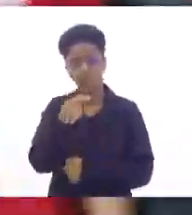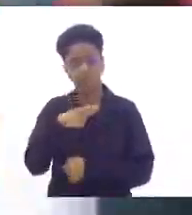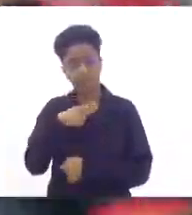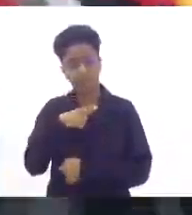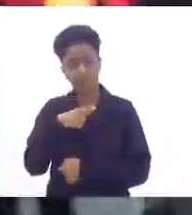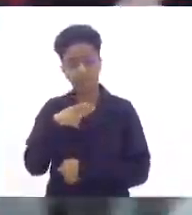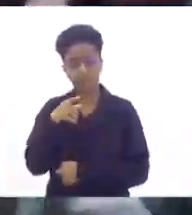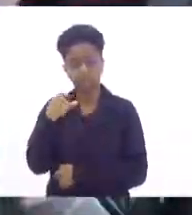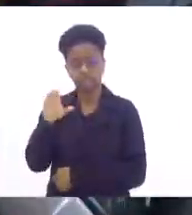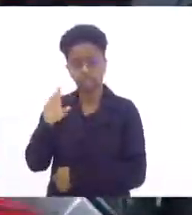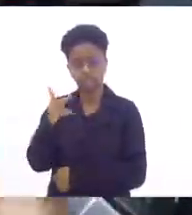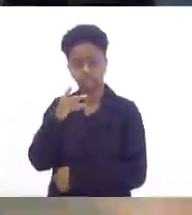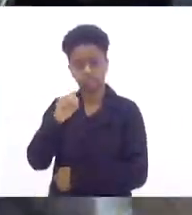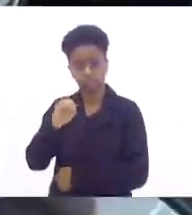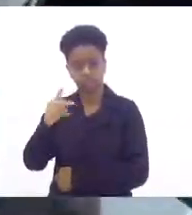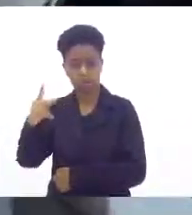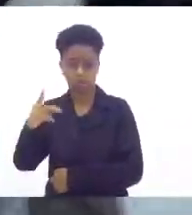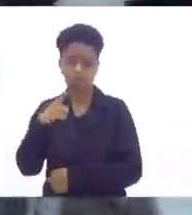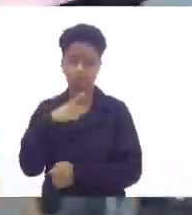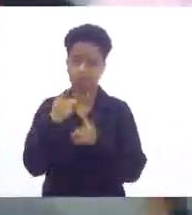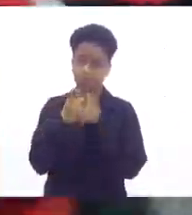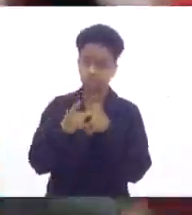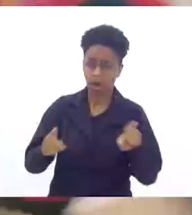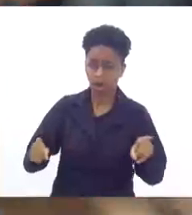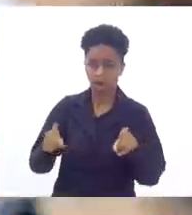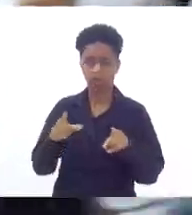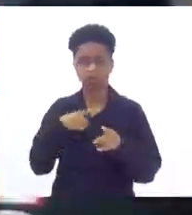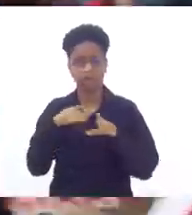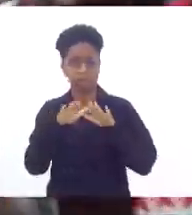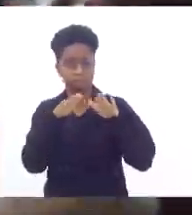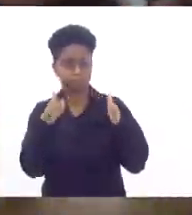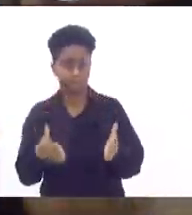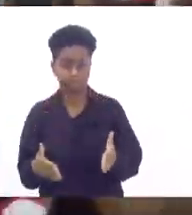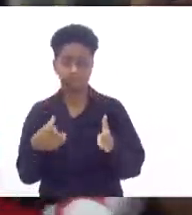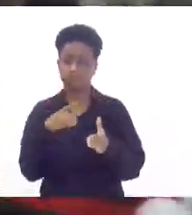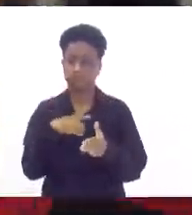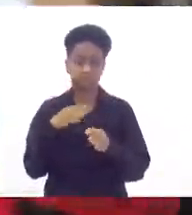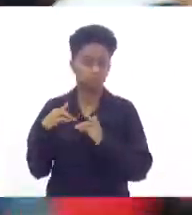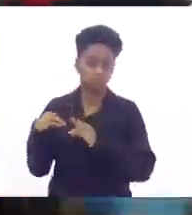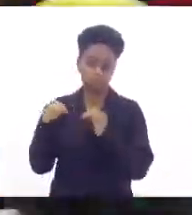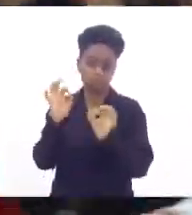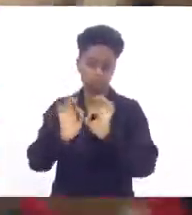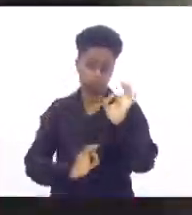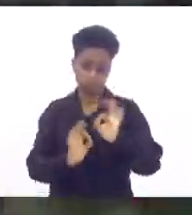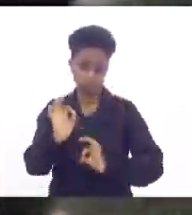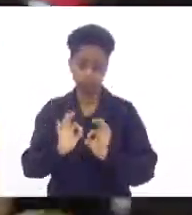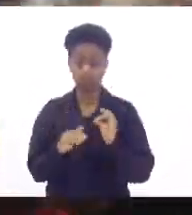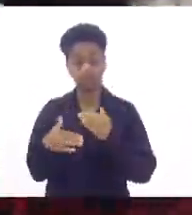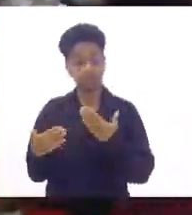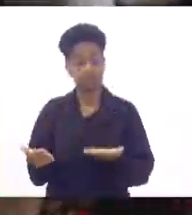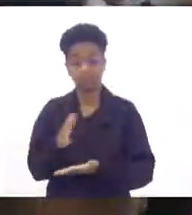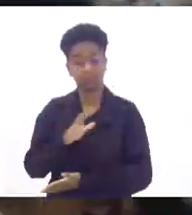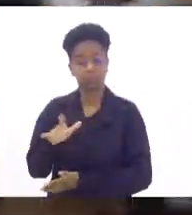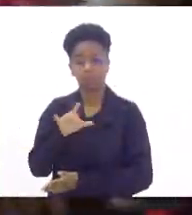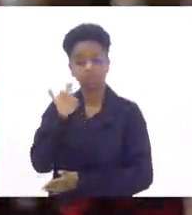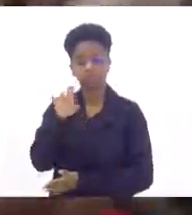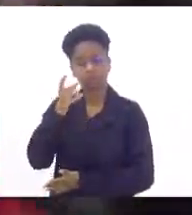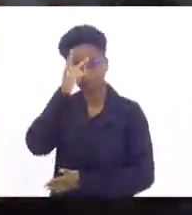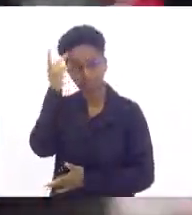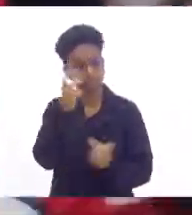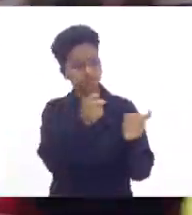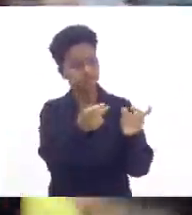tá suas próprias churrasqueiras suas mesas suas tendas e questão não é só ambulante